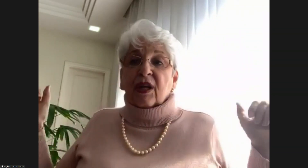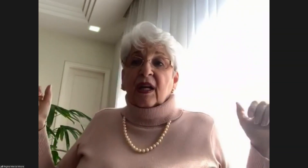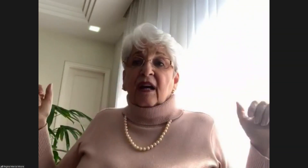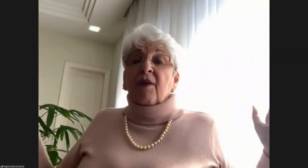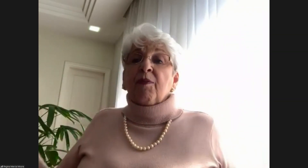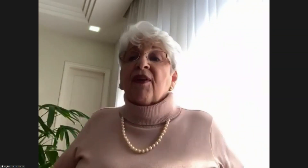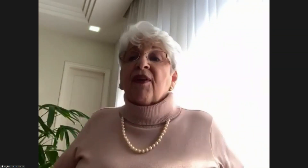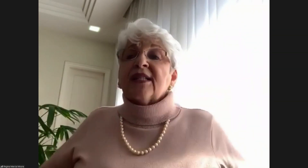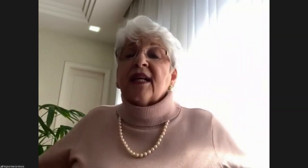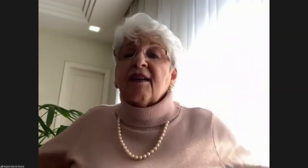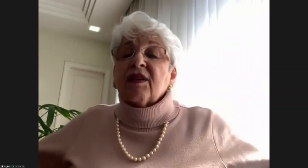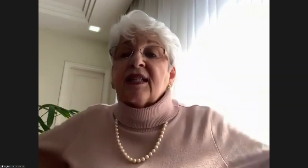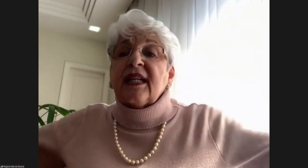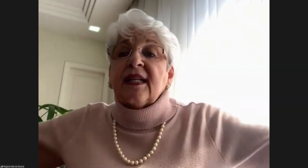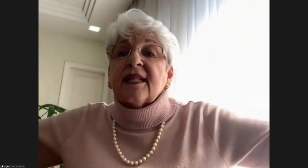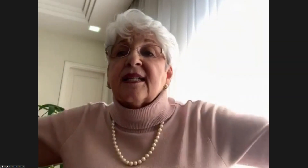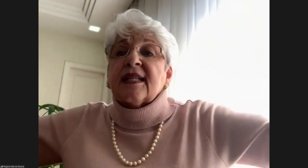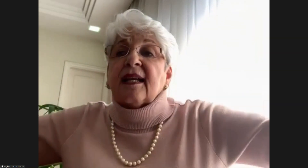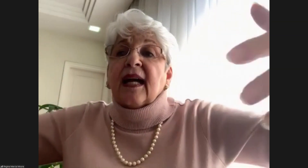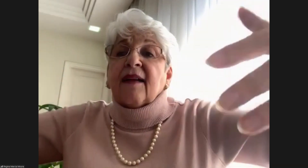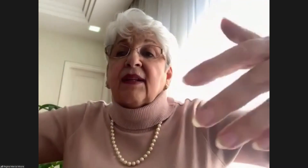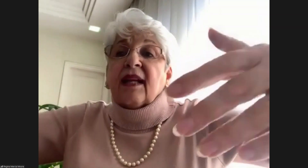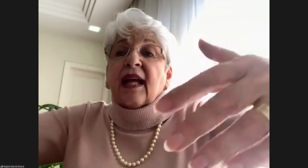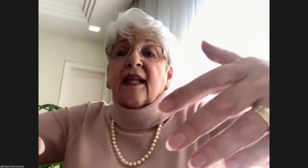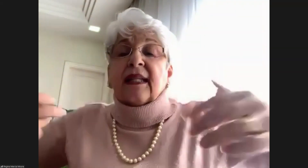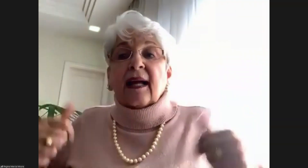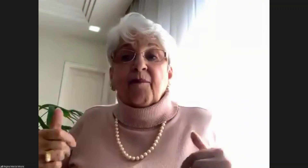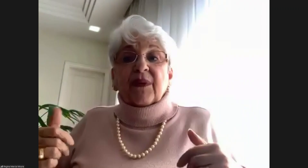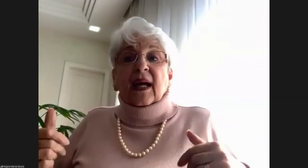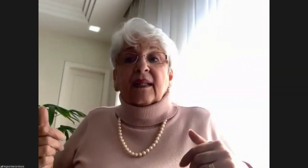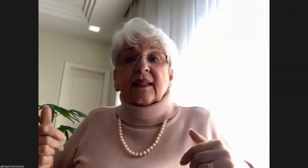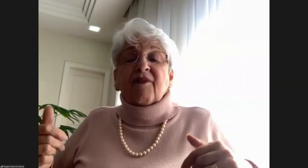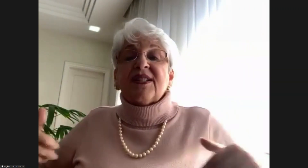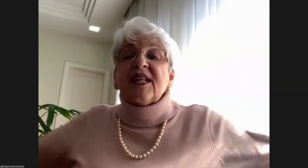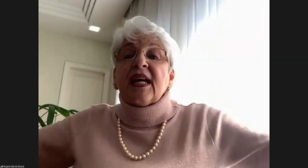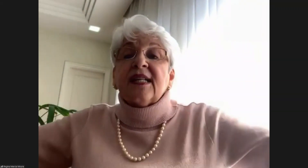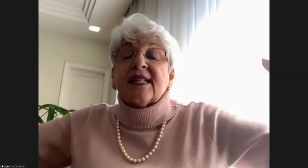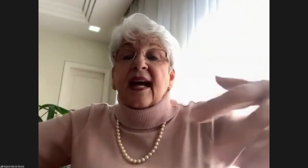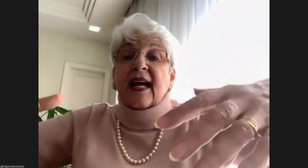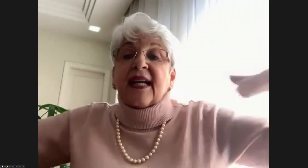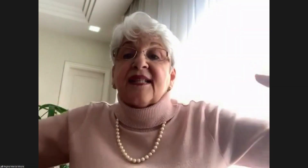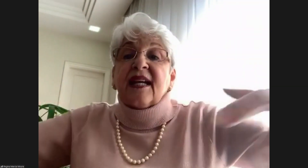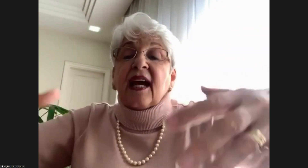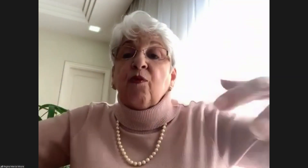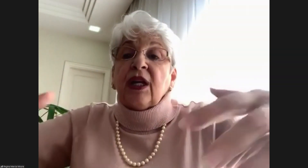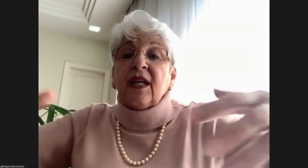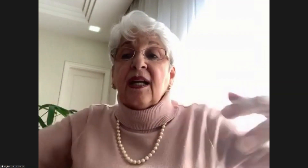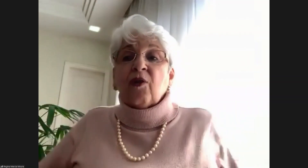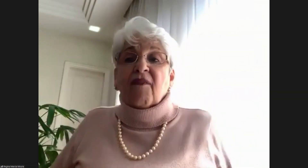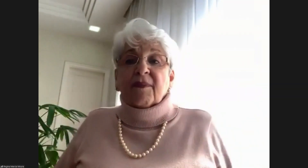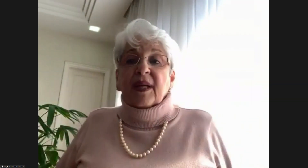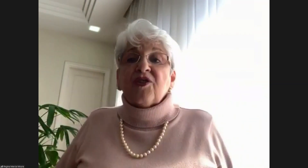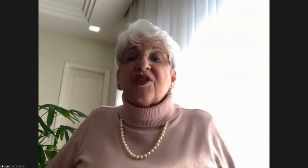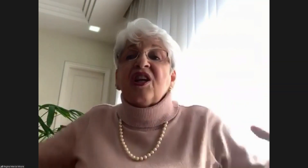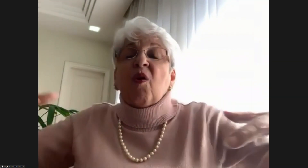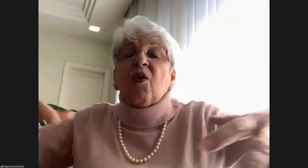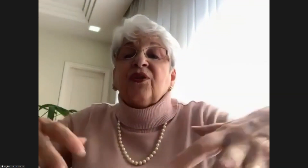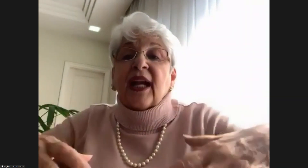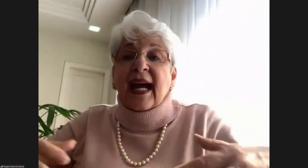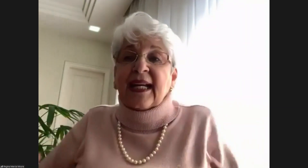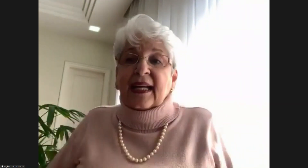horários. Vamos fazer as crianças da vizinhança se reunirem novamente,